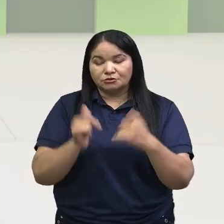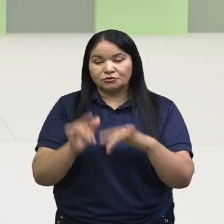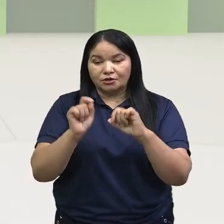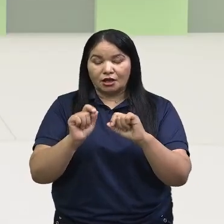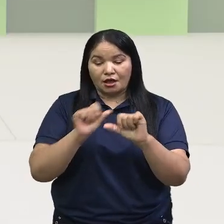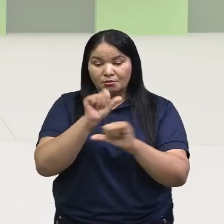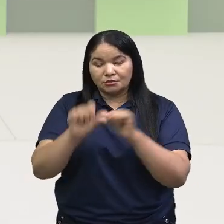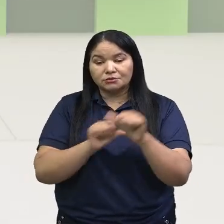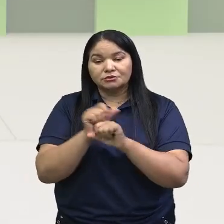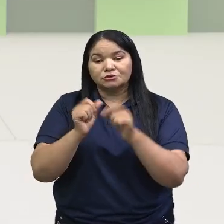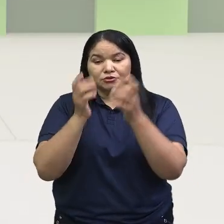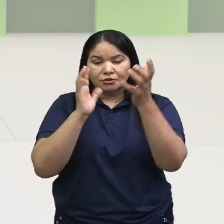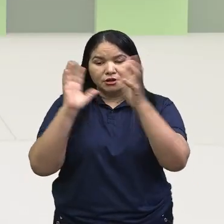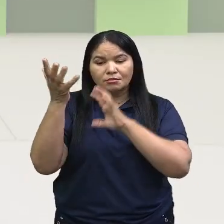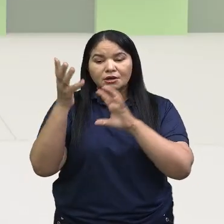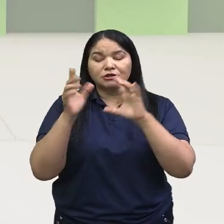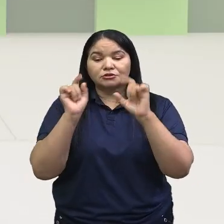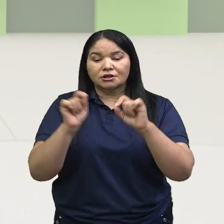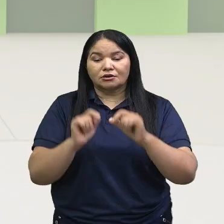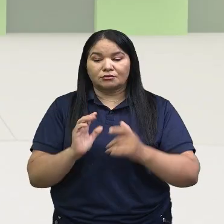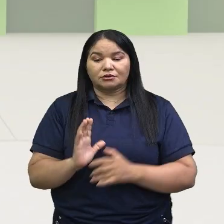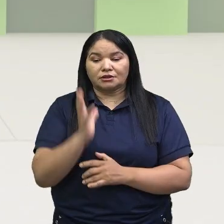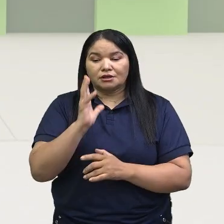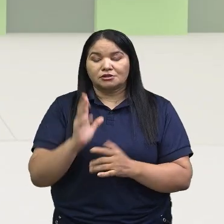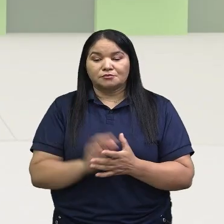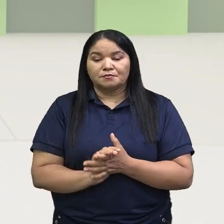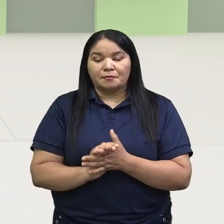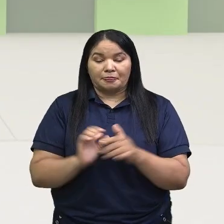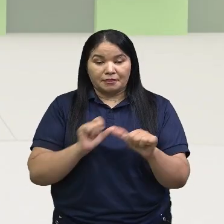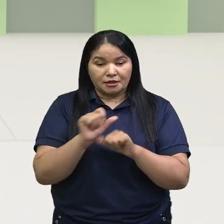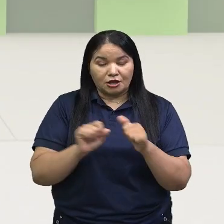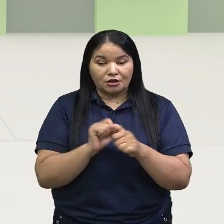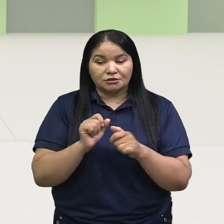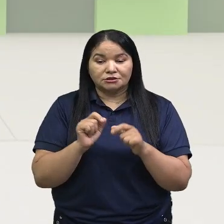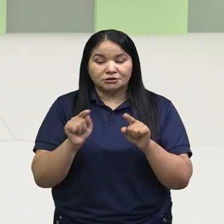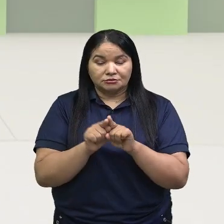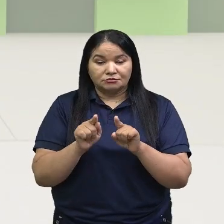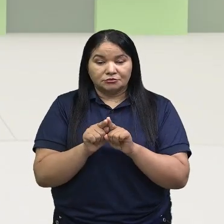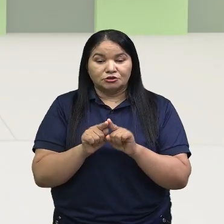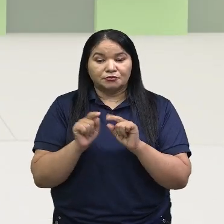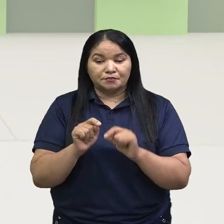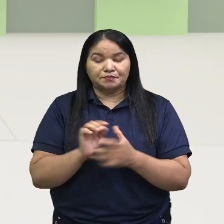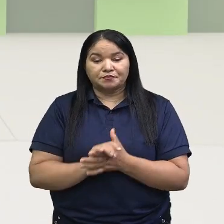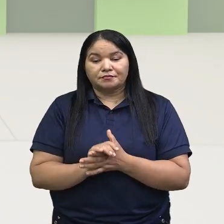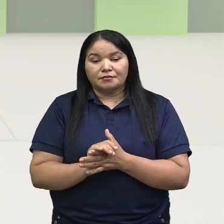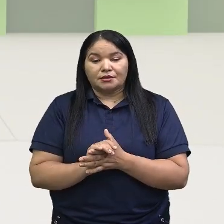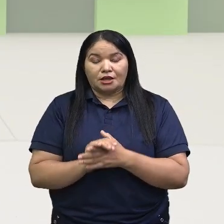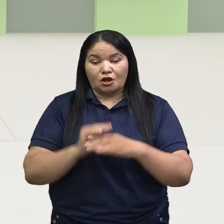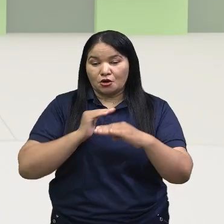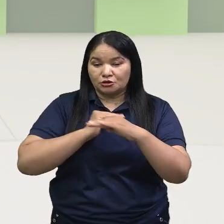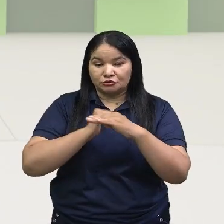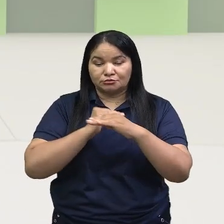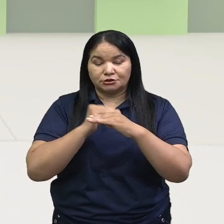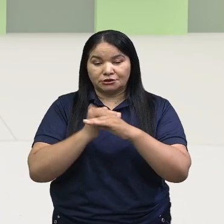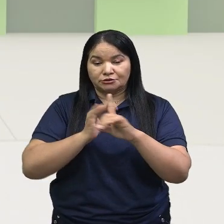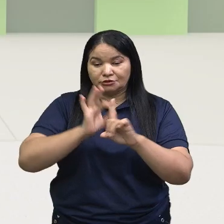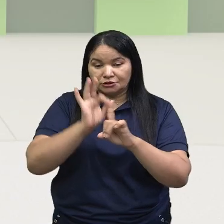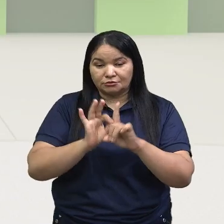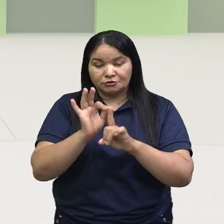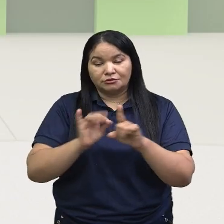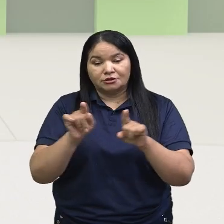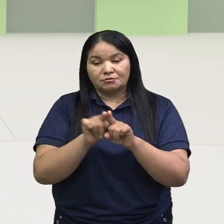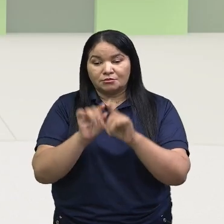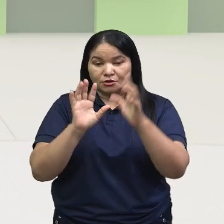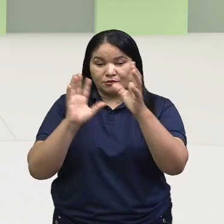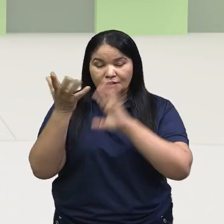se referem às transformações ocorridas nos padrões de temperatura e clima em